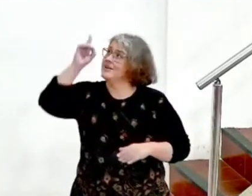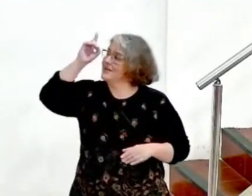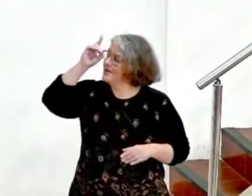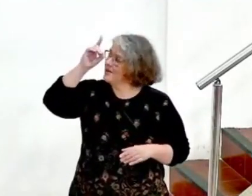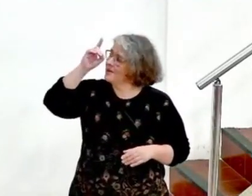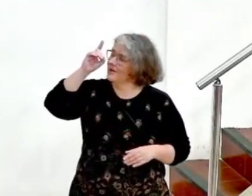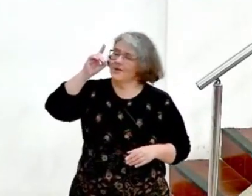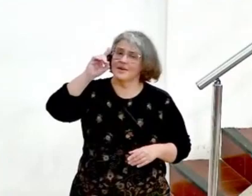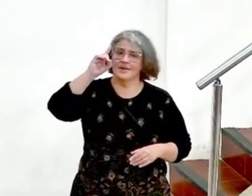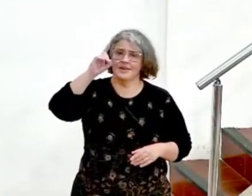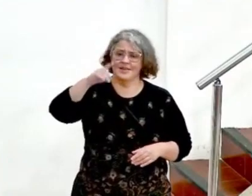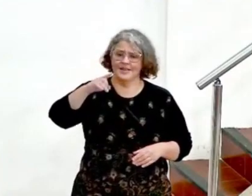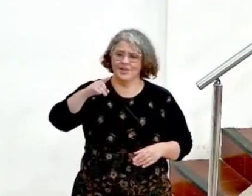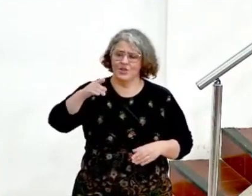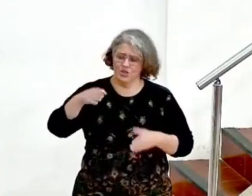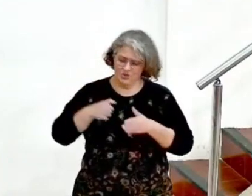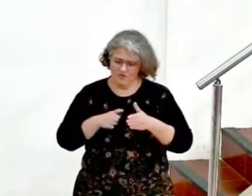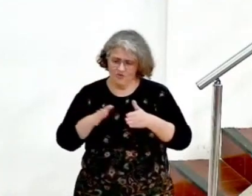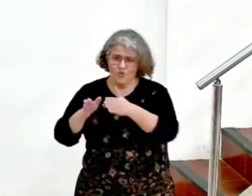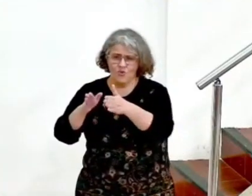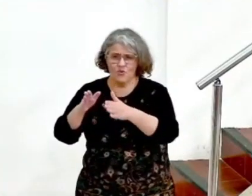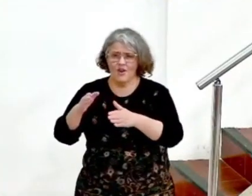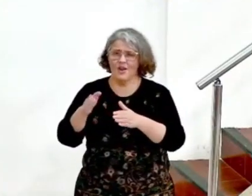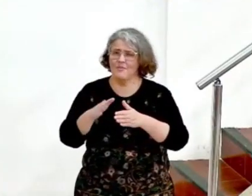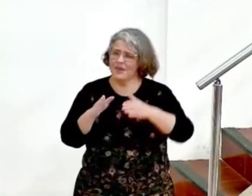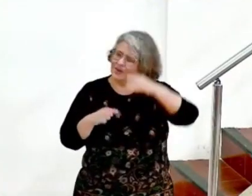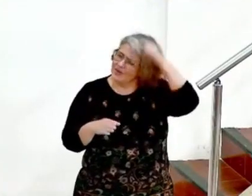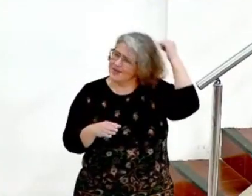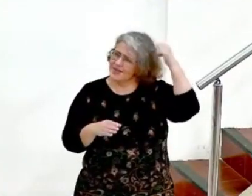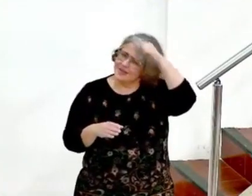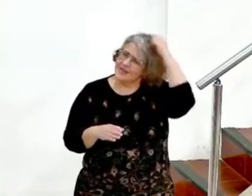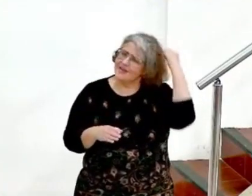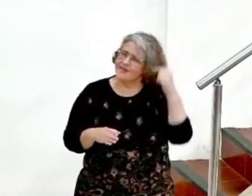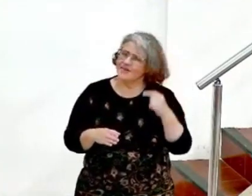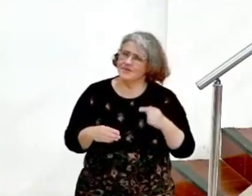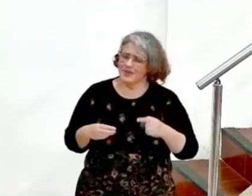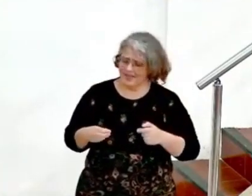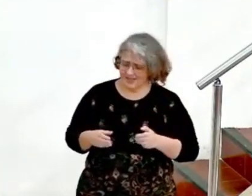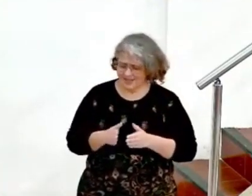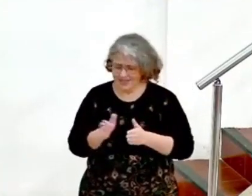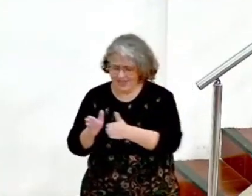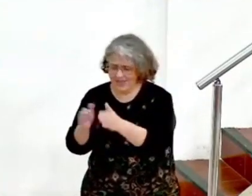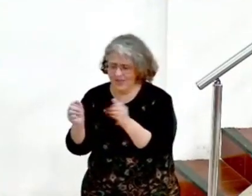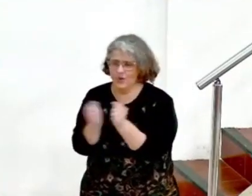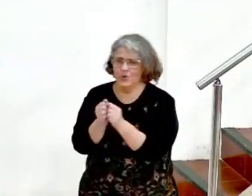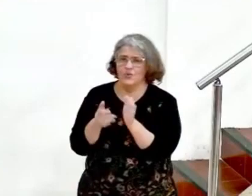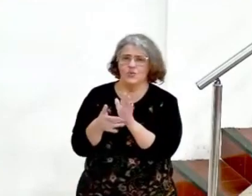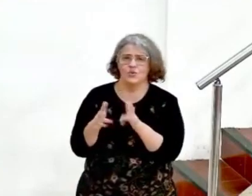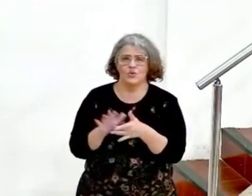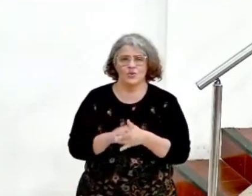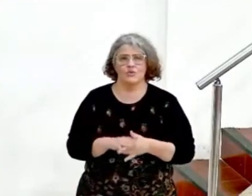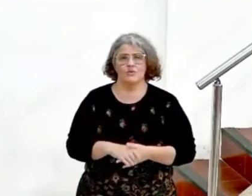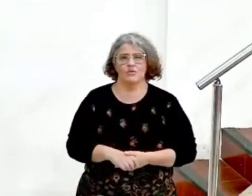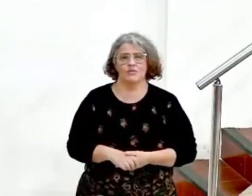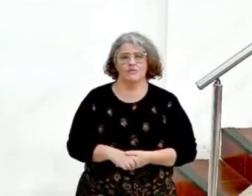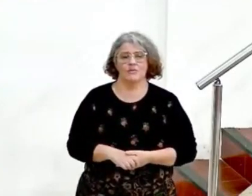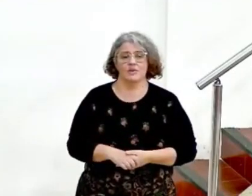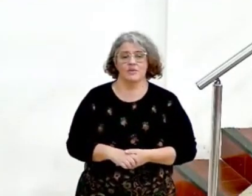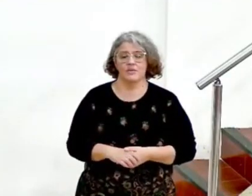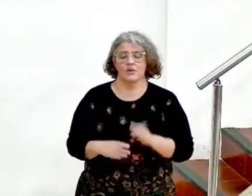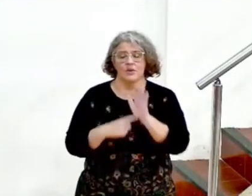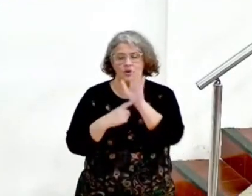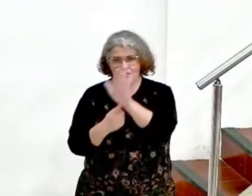o caminho da nossa santificação, o caminho de sermos mais parecidos com Cristo, a forma como devemos de fato evidenciar